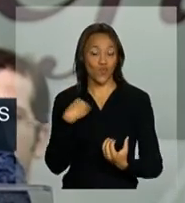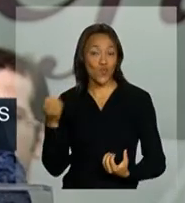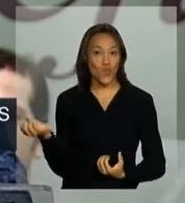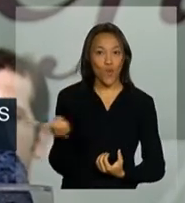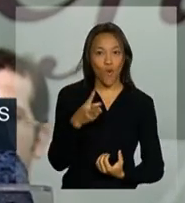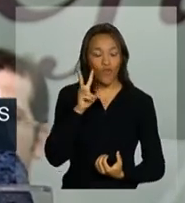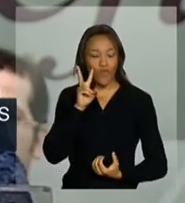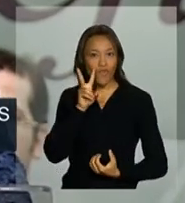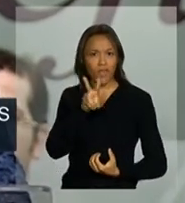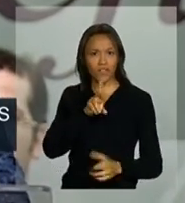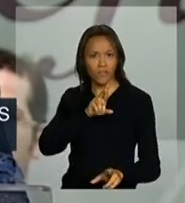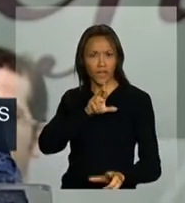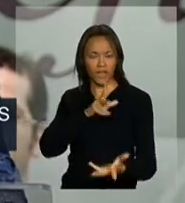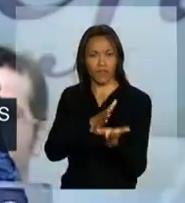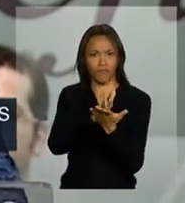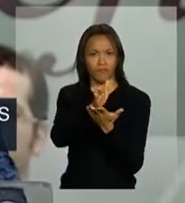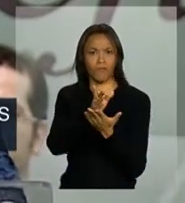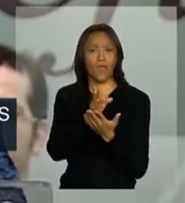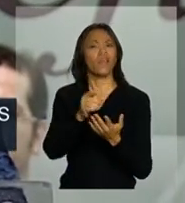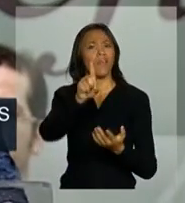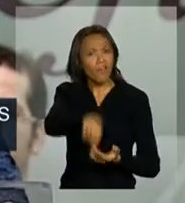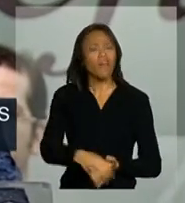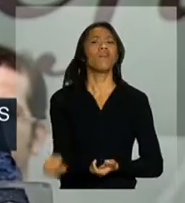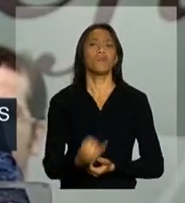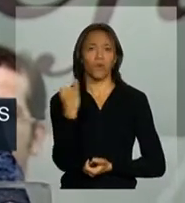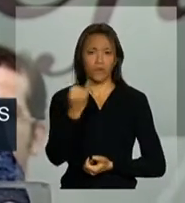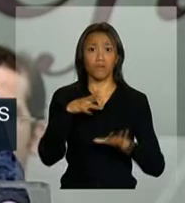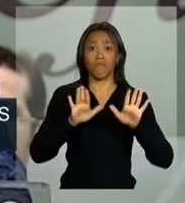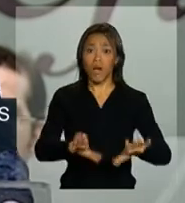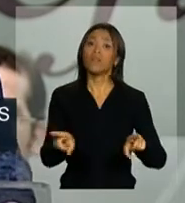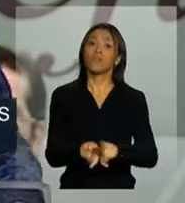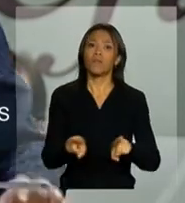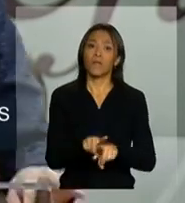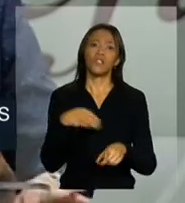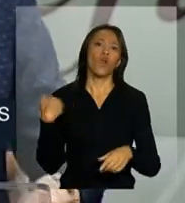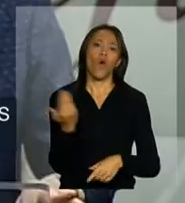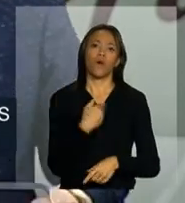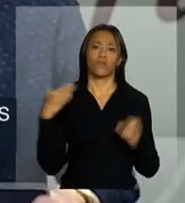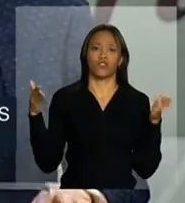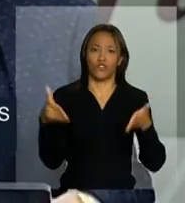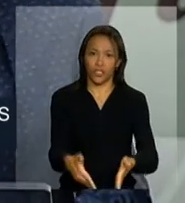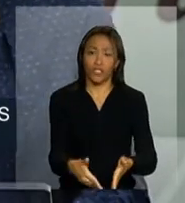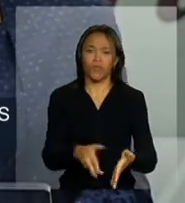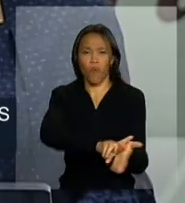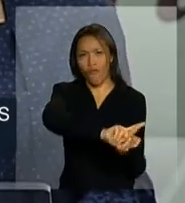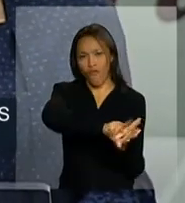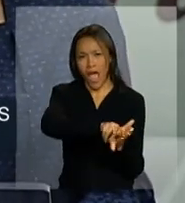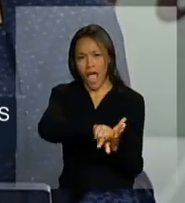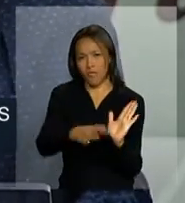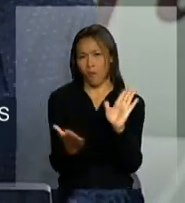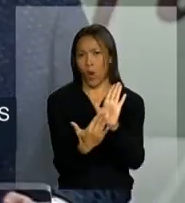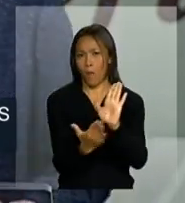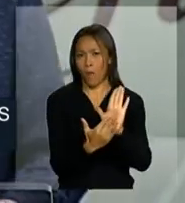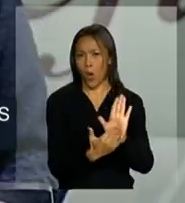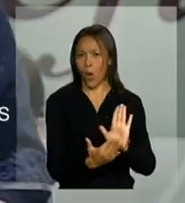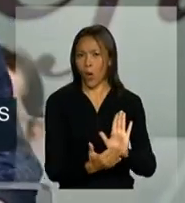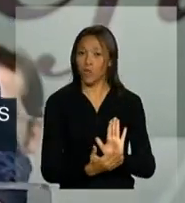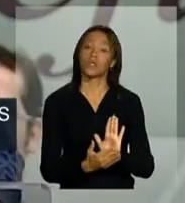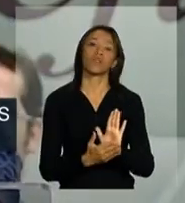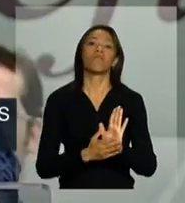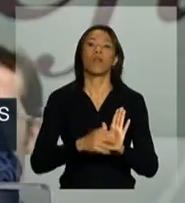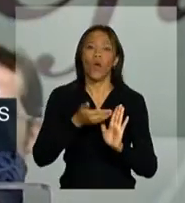olhar, o que é muito importante, mas também chegamos aqui com um conjunto de ações concretas para